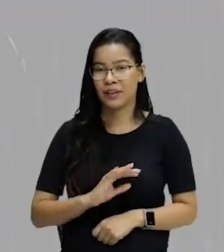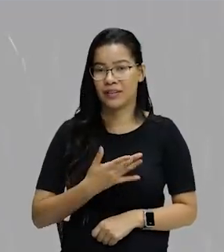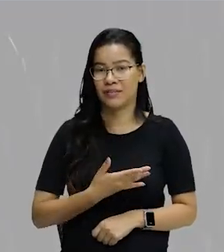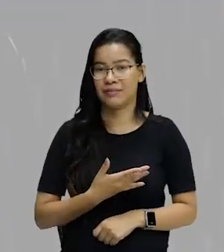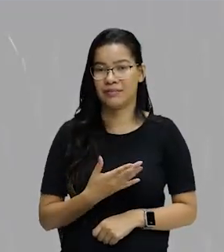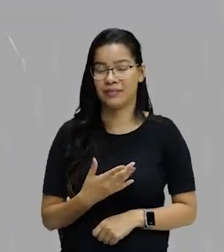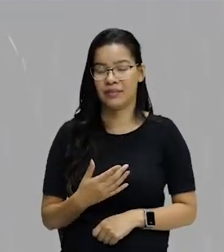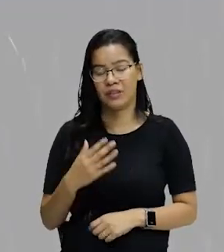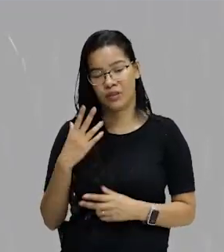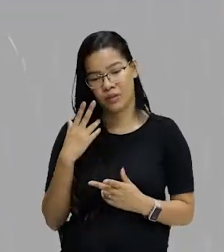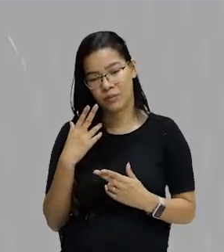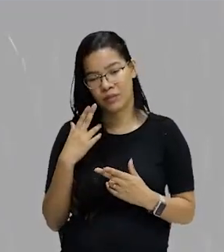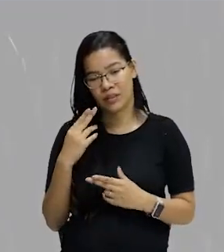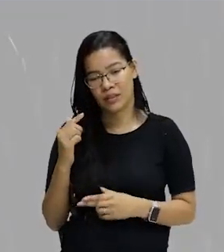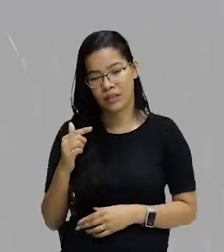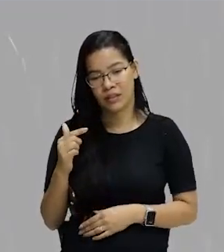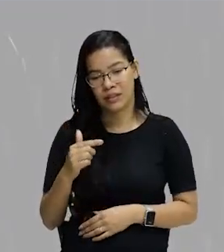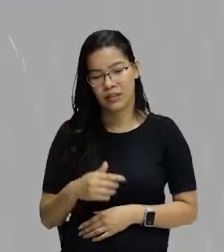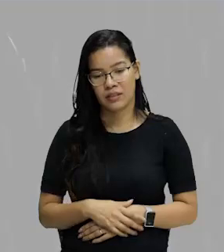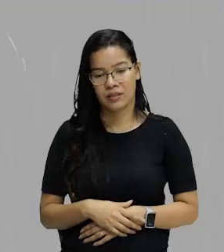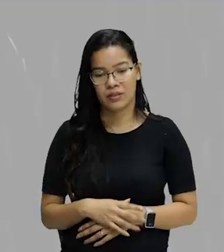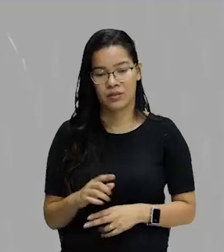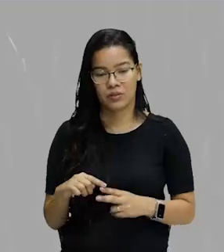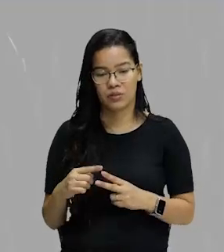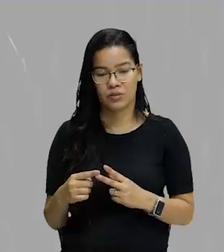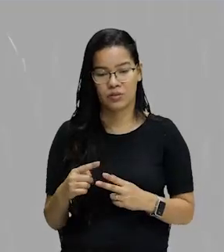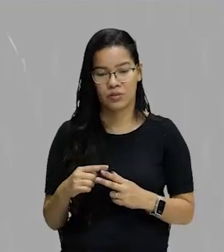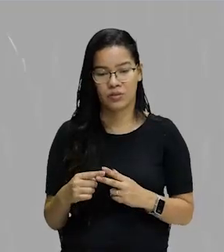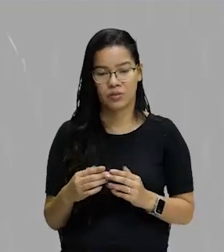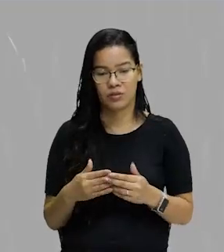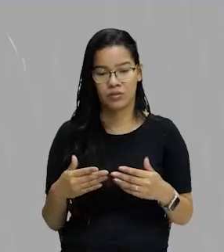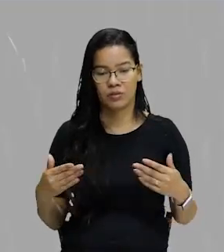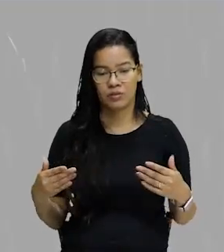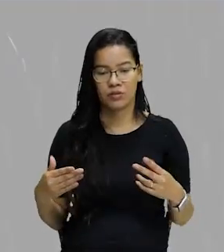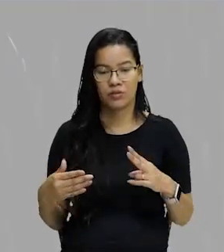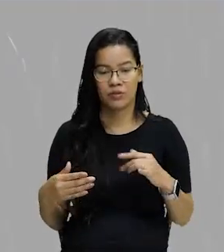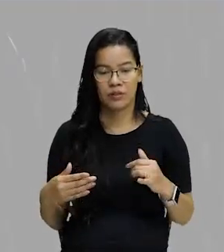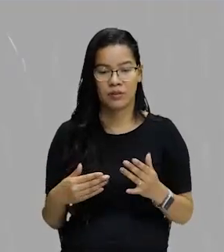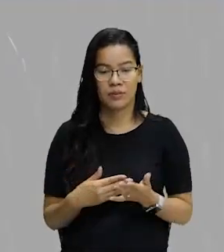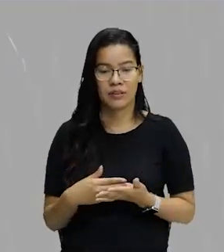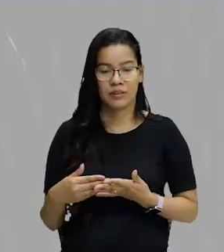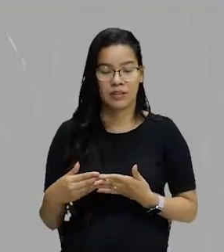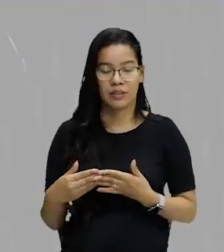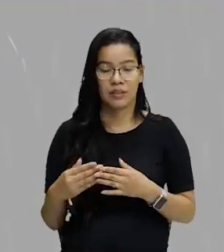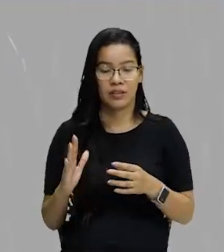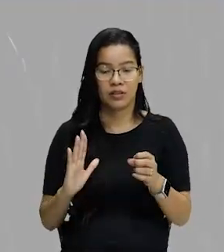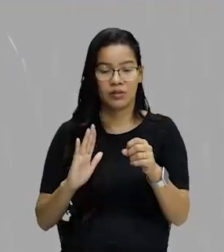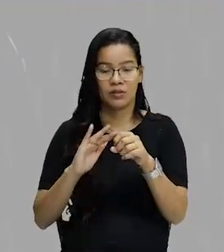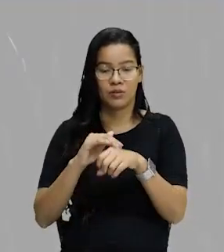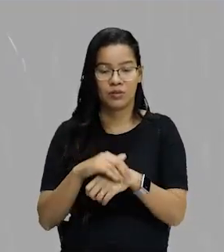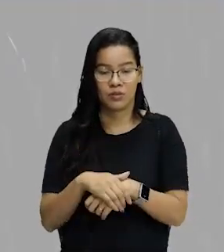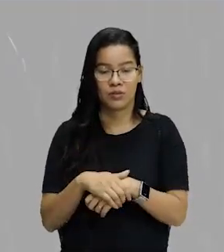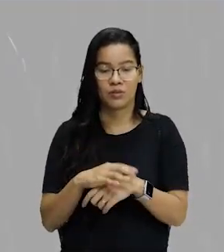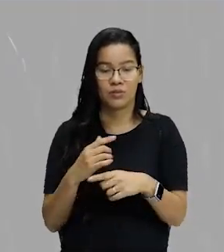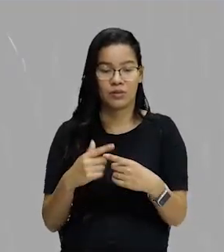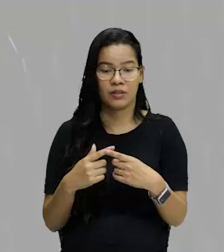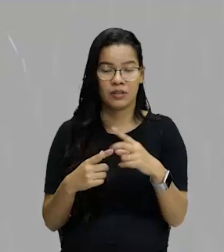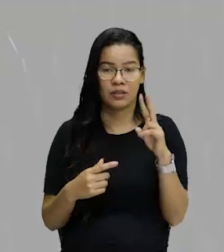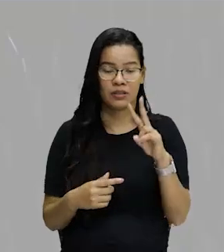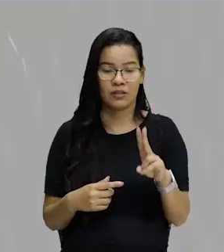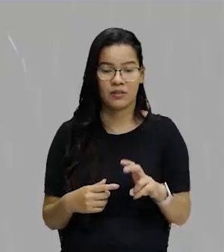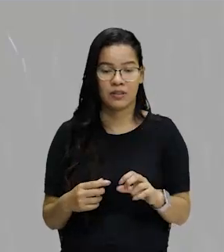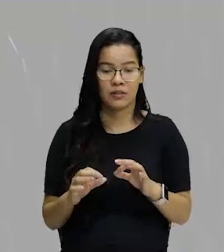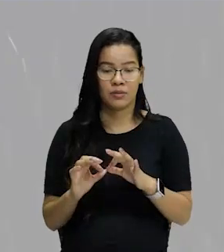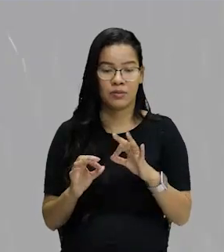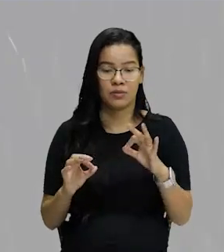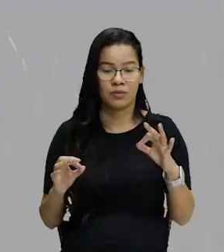aí onde esses indivíduos estão? Tá aí, ó, 2 colchões aí, onde eles vão passar a noite. Que às vezes o paredão ele é muito